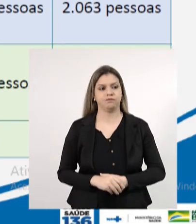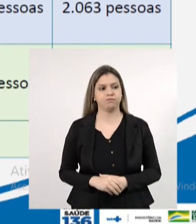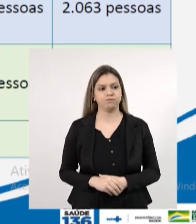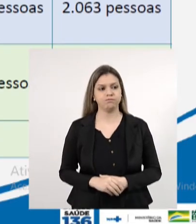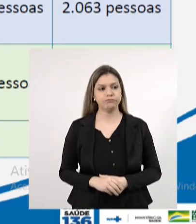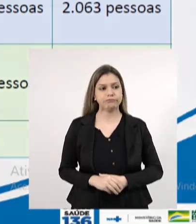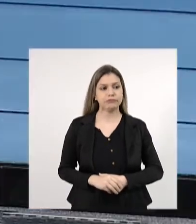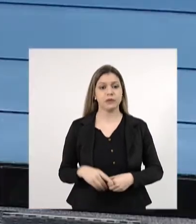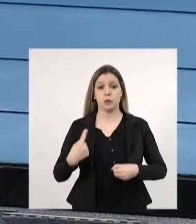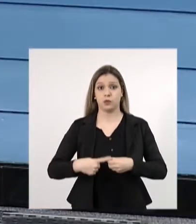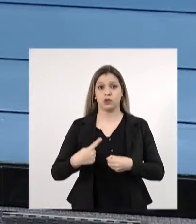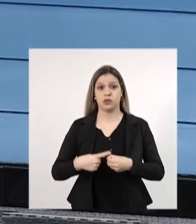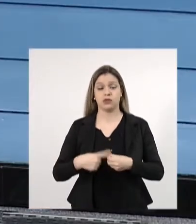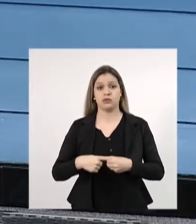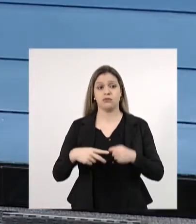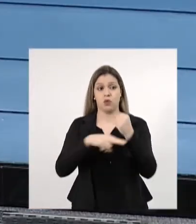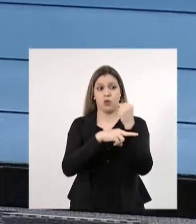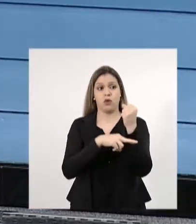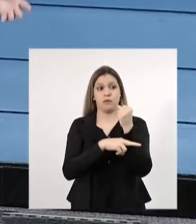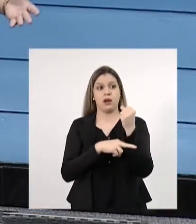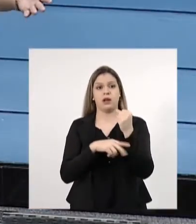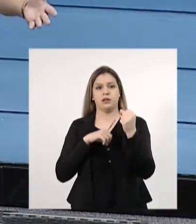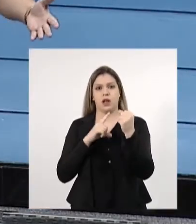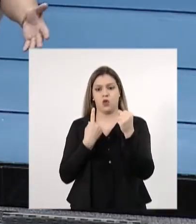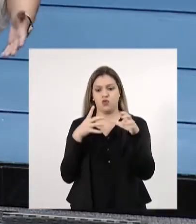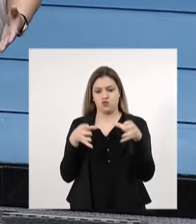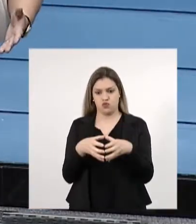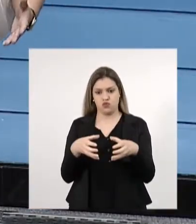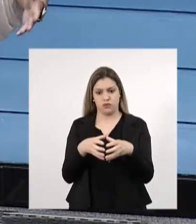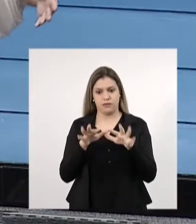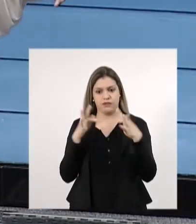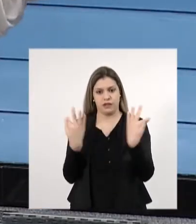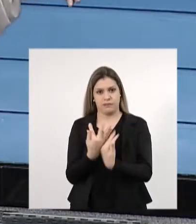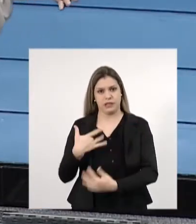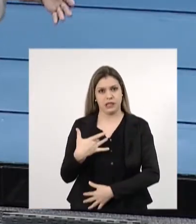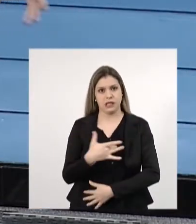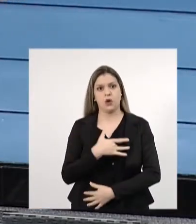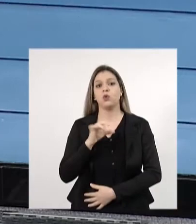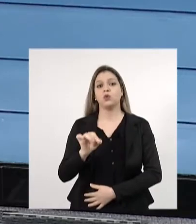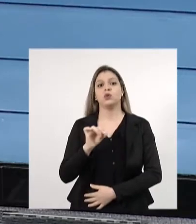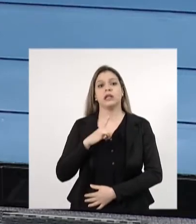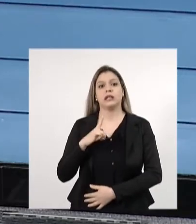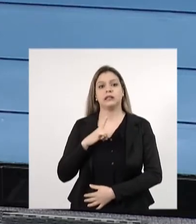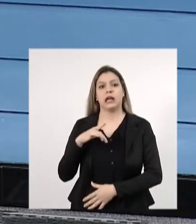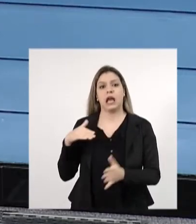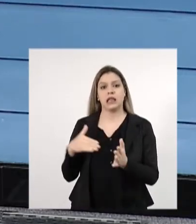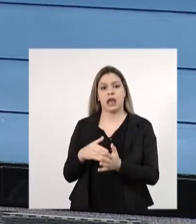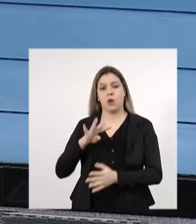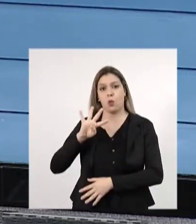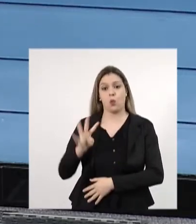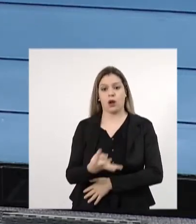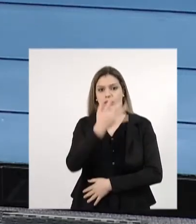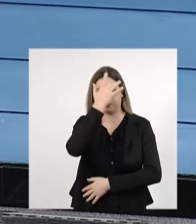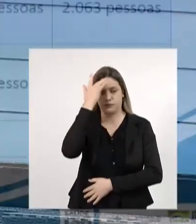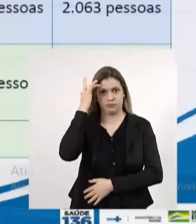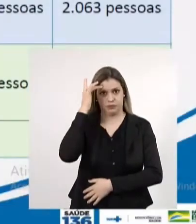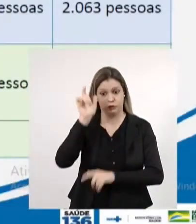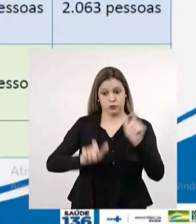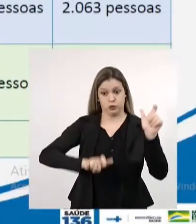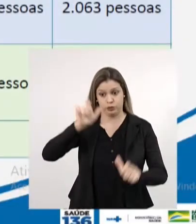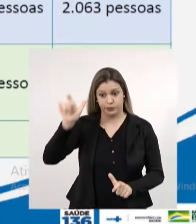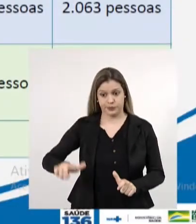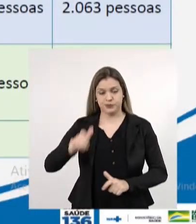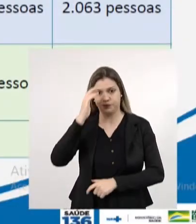município urbano, uma equipe de saúde da família, por ser urbano, ele pode acompanhar até 4.000 pessoas. Agora,